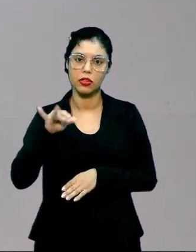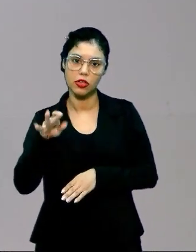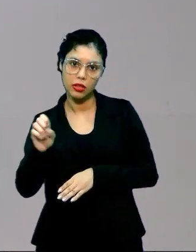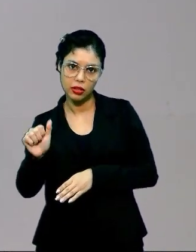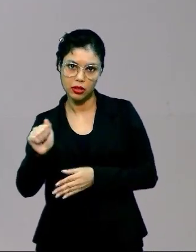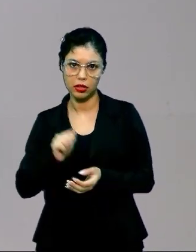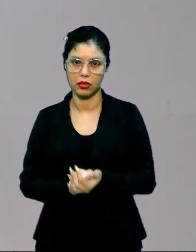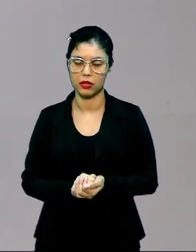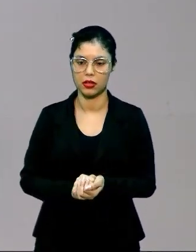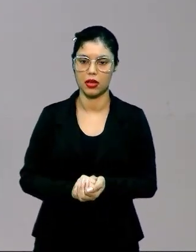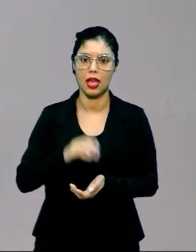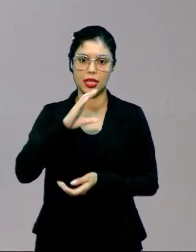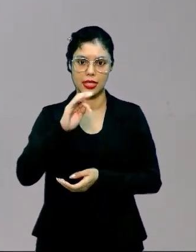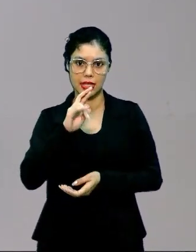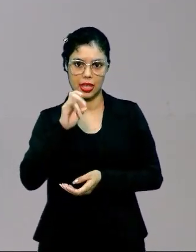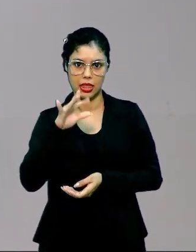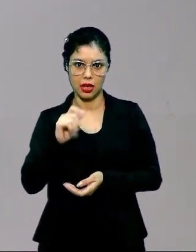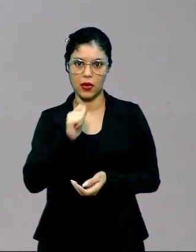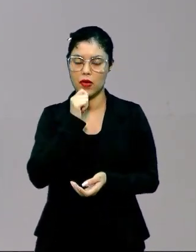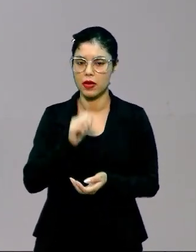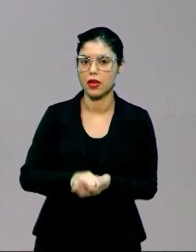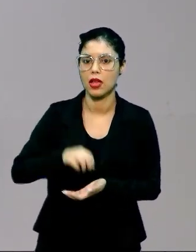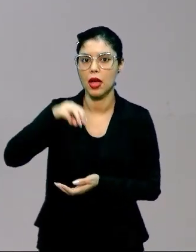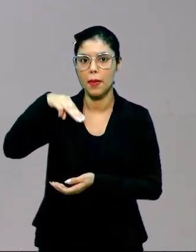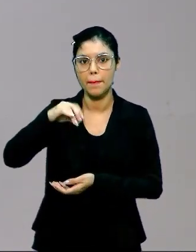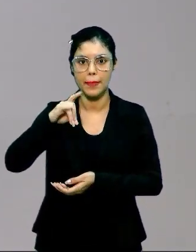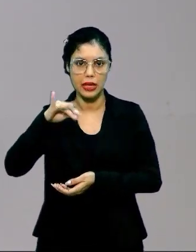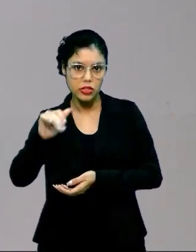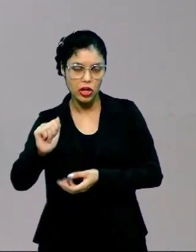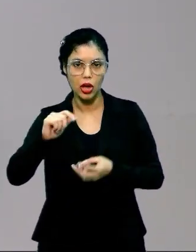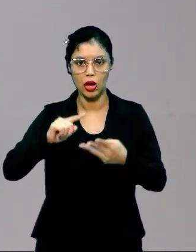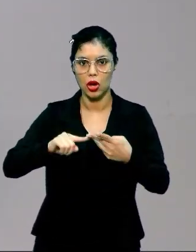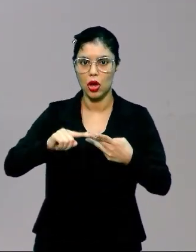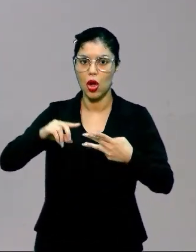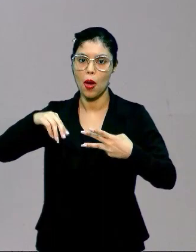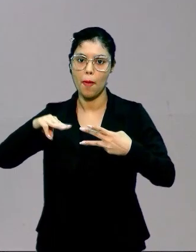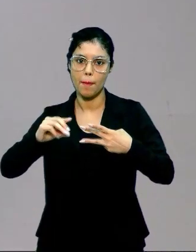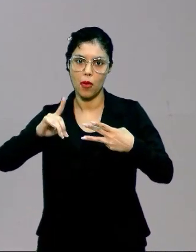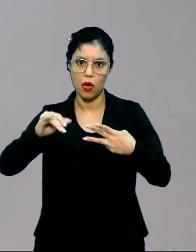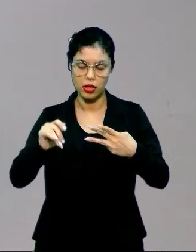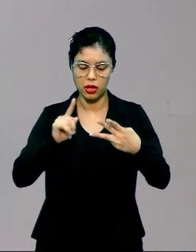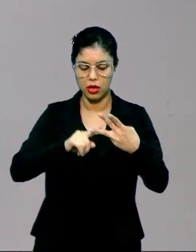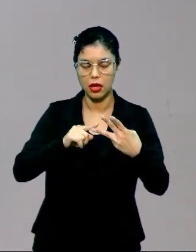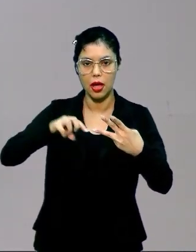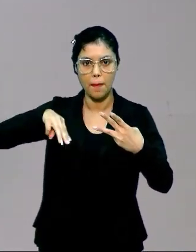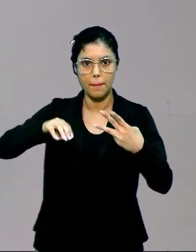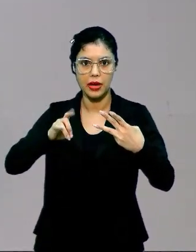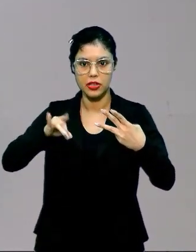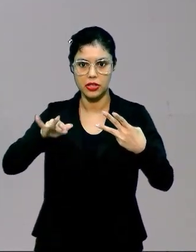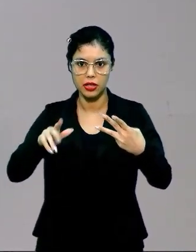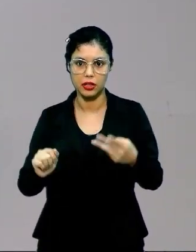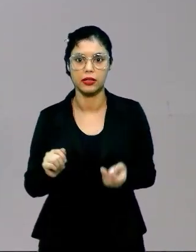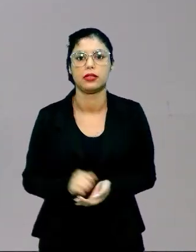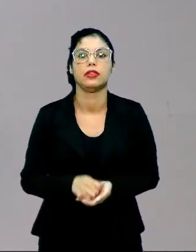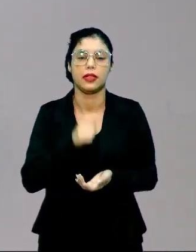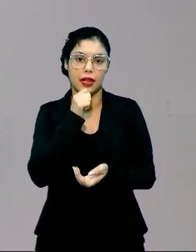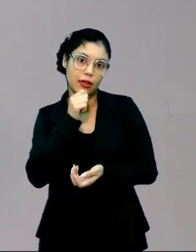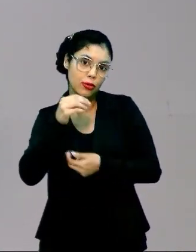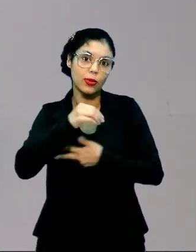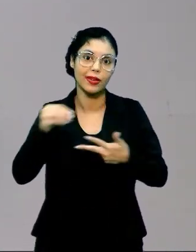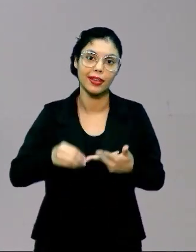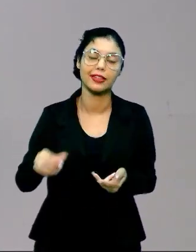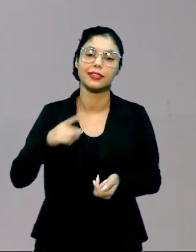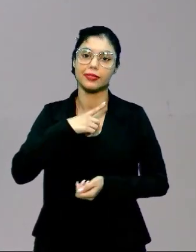tendência central. Eu estou falando de média, moda e mediana. Isso realmente no Enem não cai, despenca, e você tem que